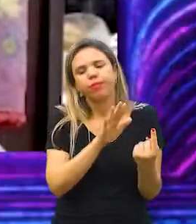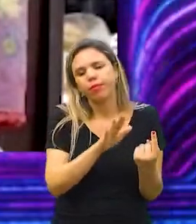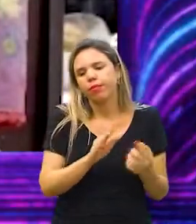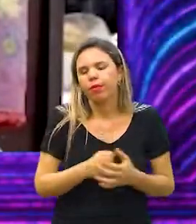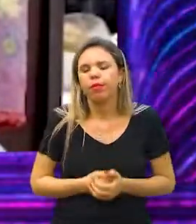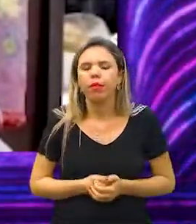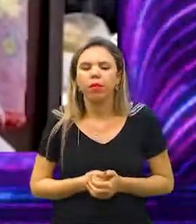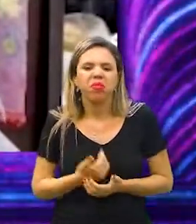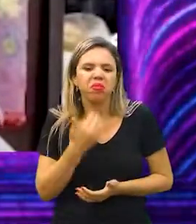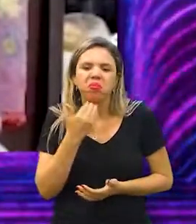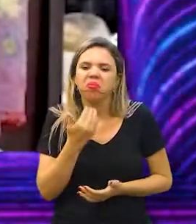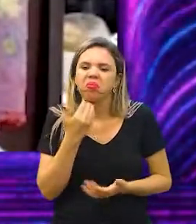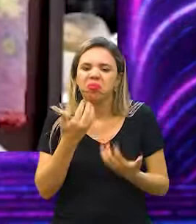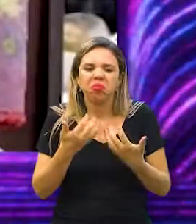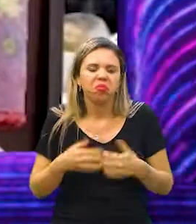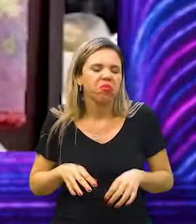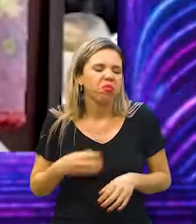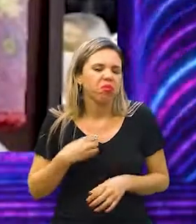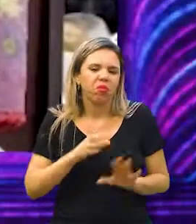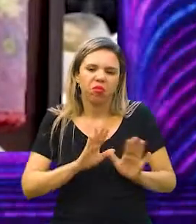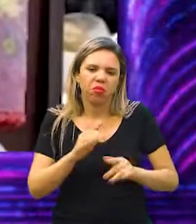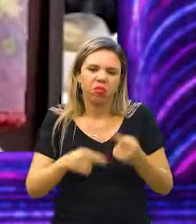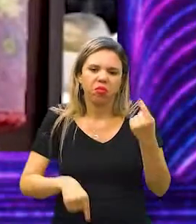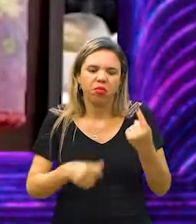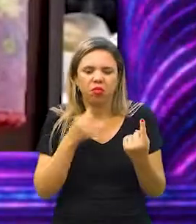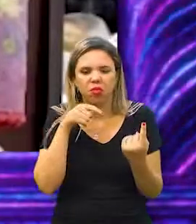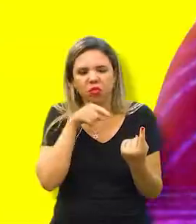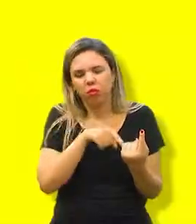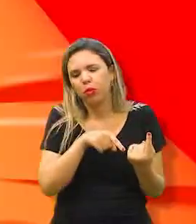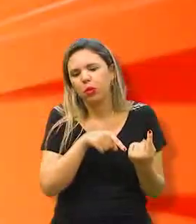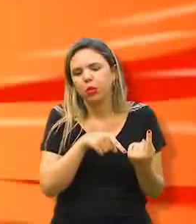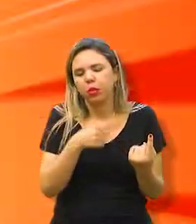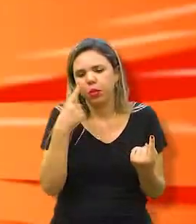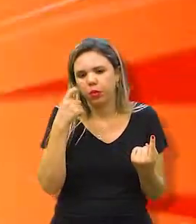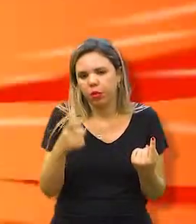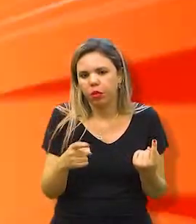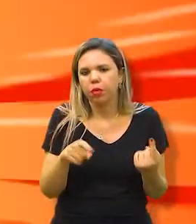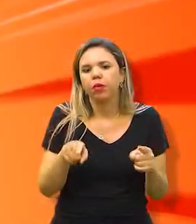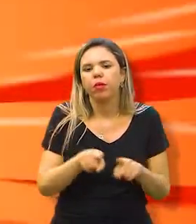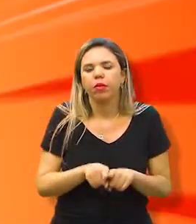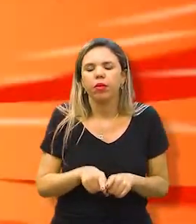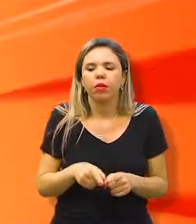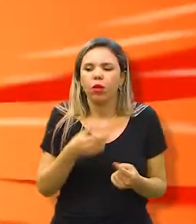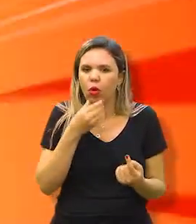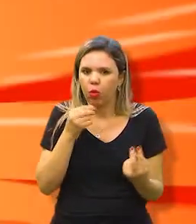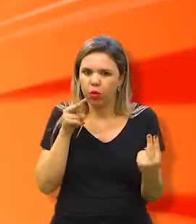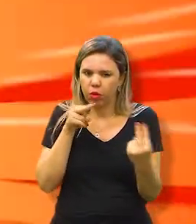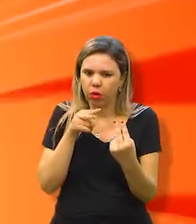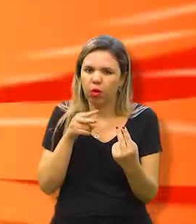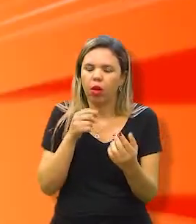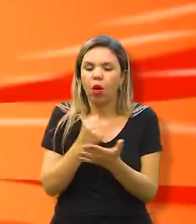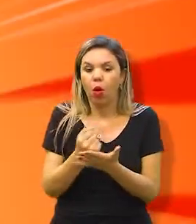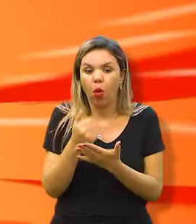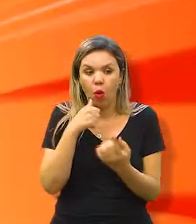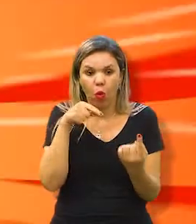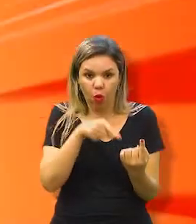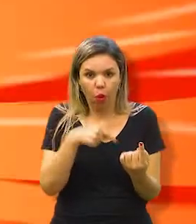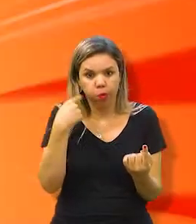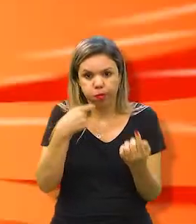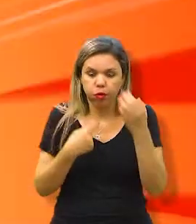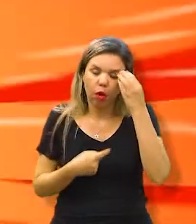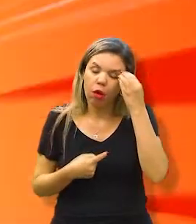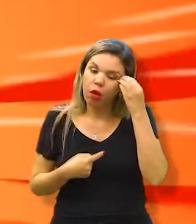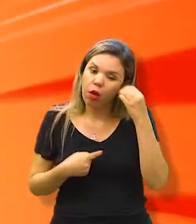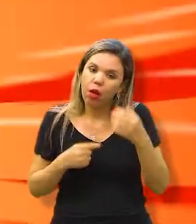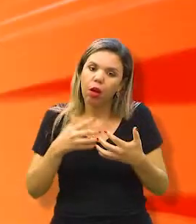né, não funciona, né, dessa forma. Ela vai se interessar também por ele. Ele vai contratar ela